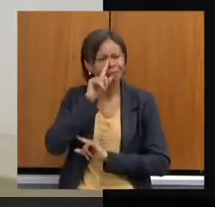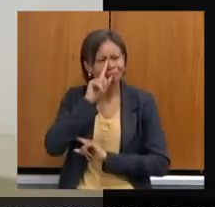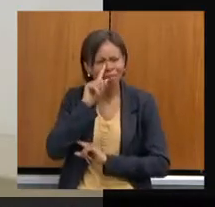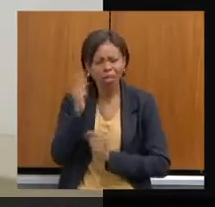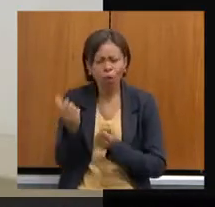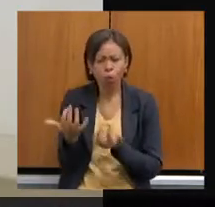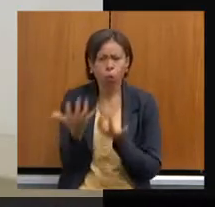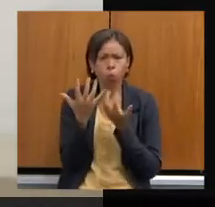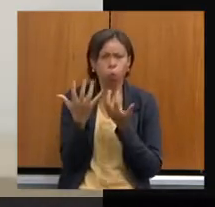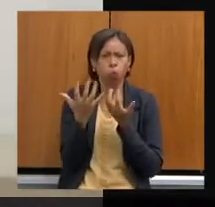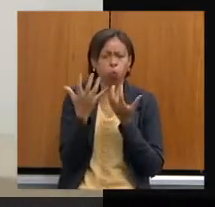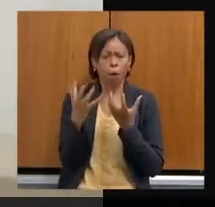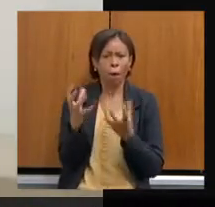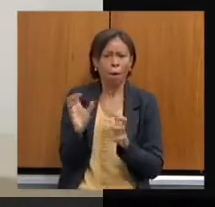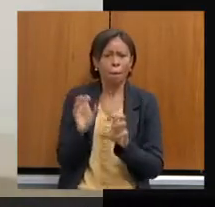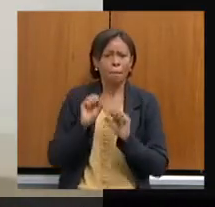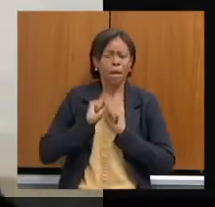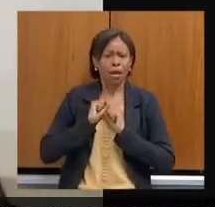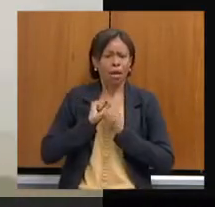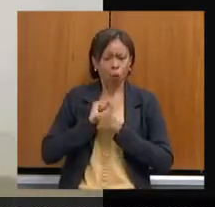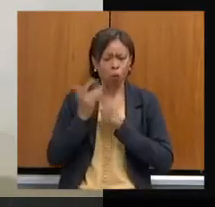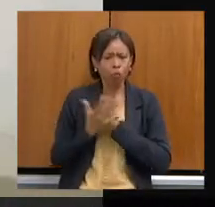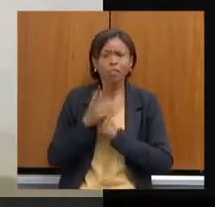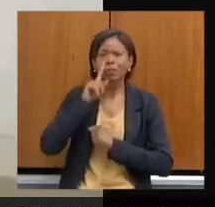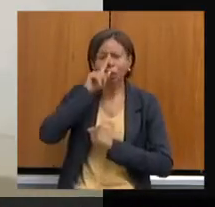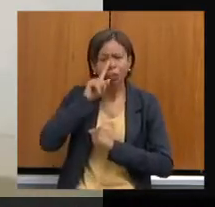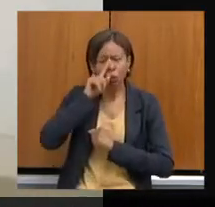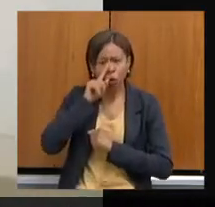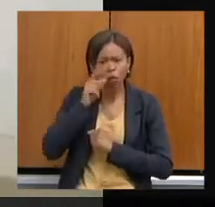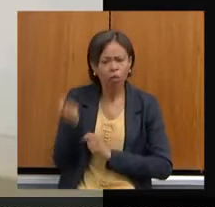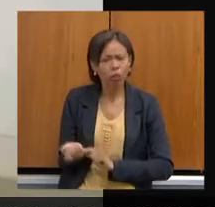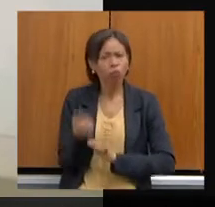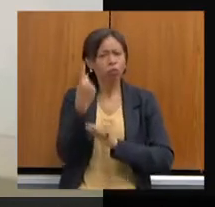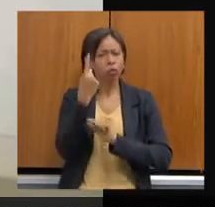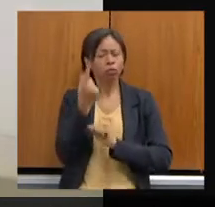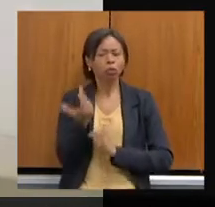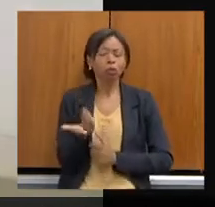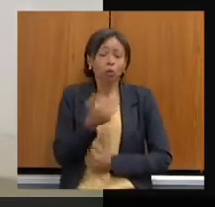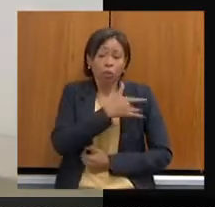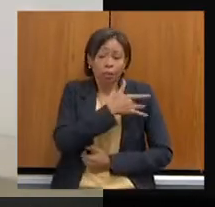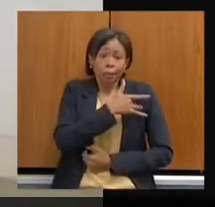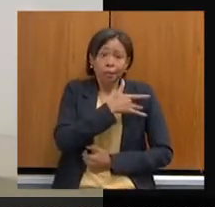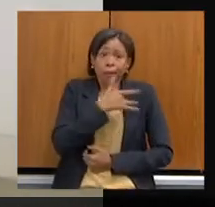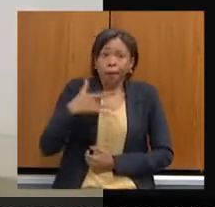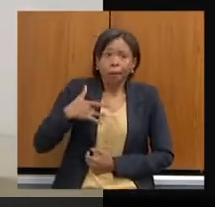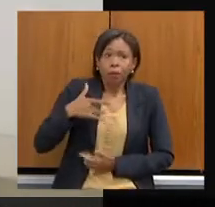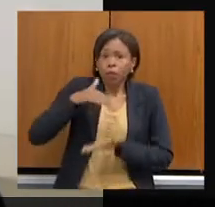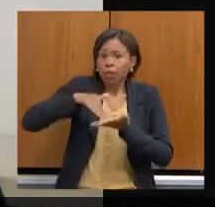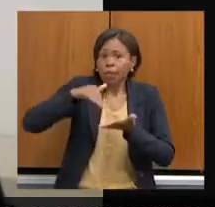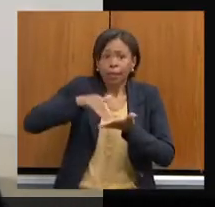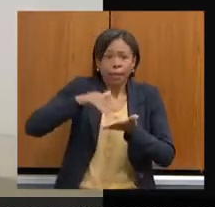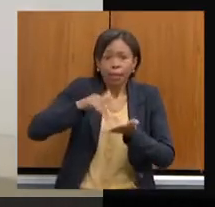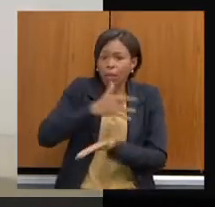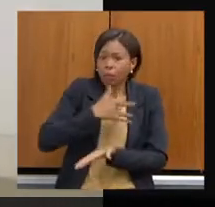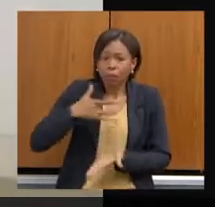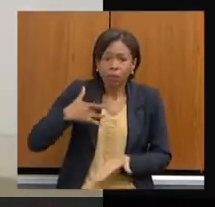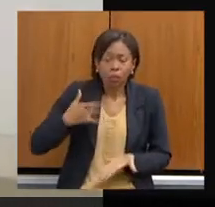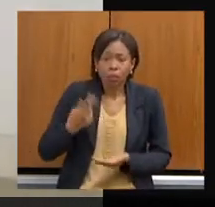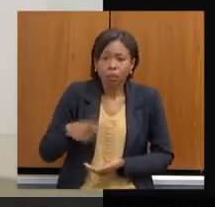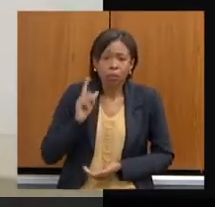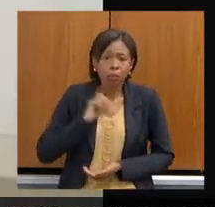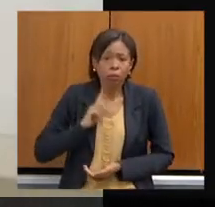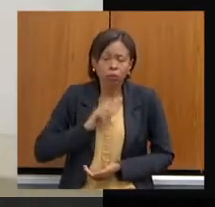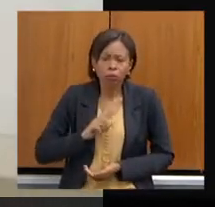transmissão depois é Nossa enfrentar de saúde não tome para si essa